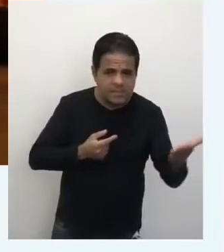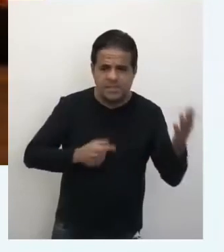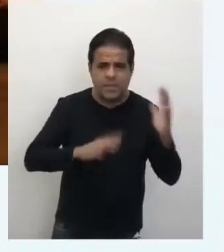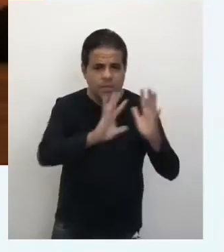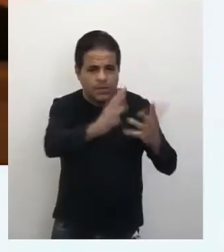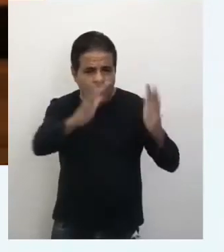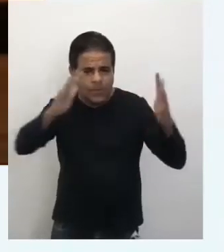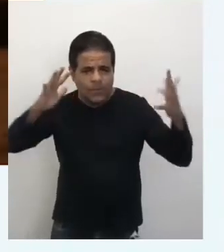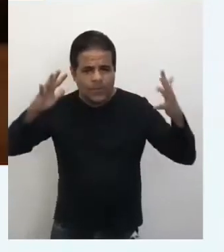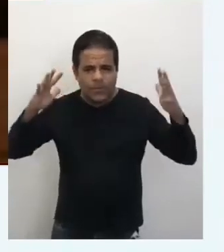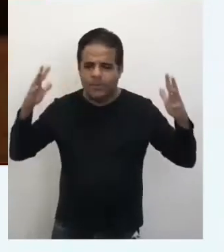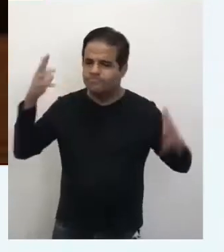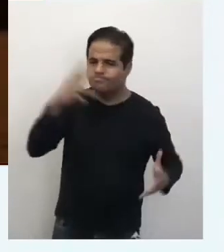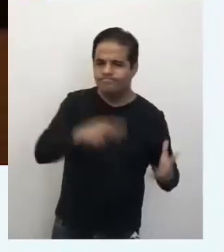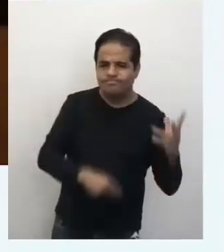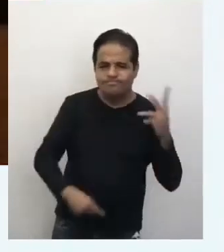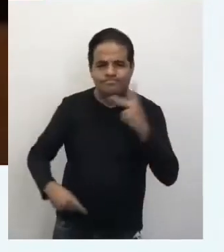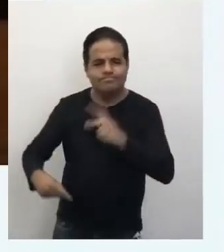natureza.